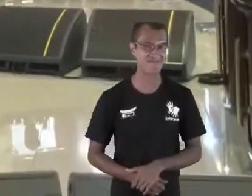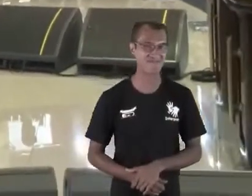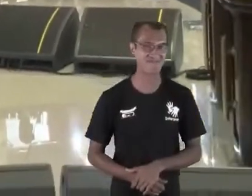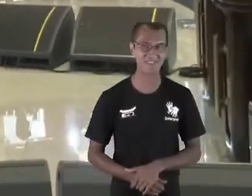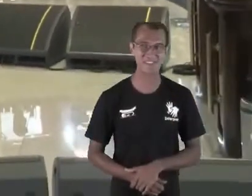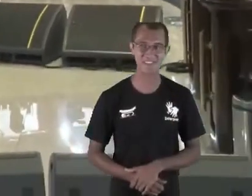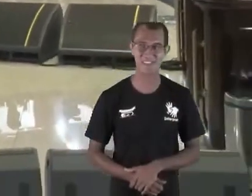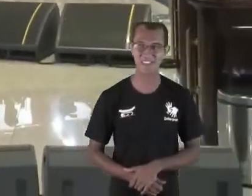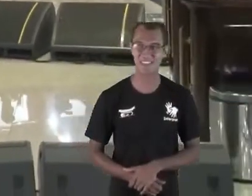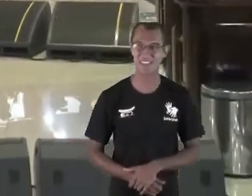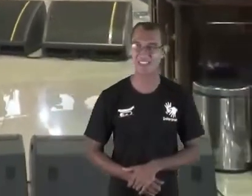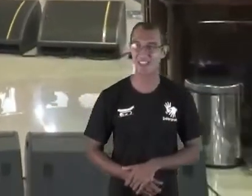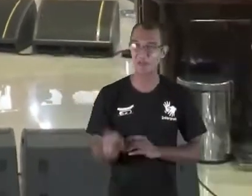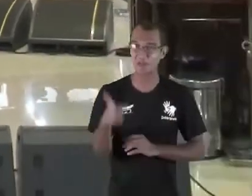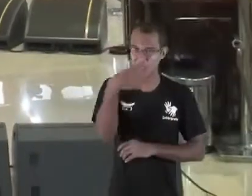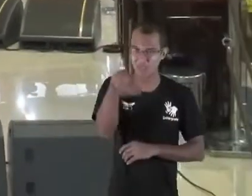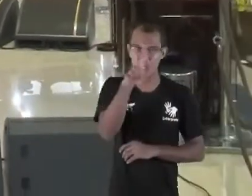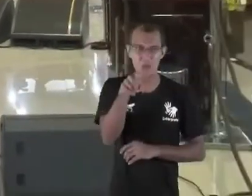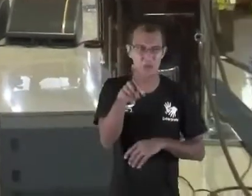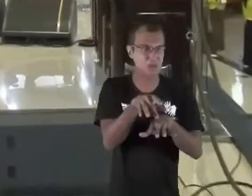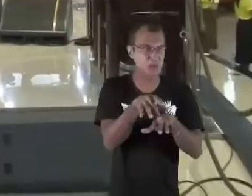Seus pés ainda brilham.